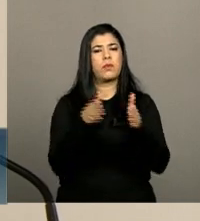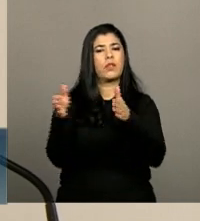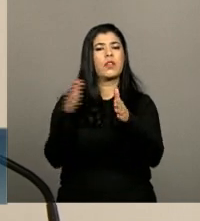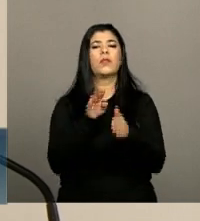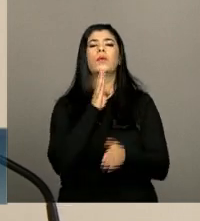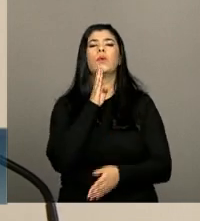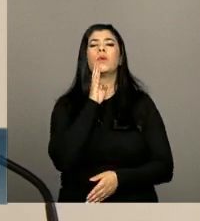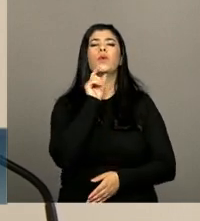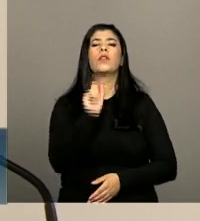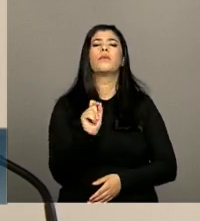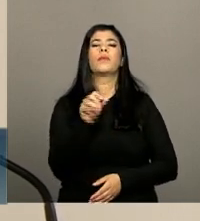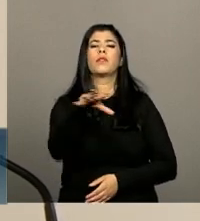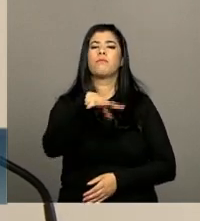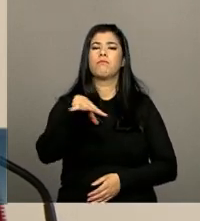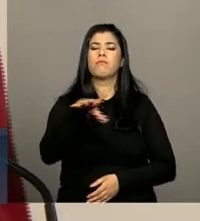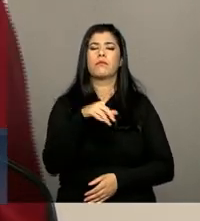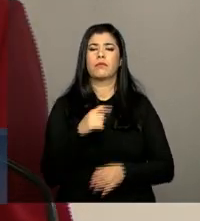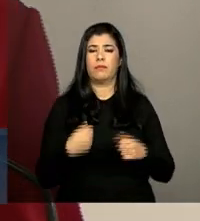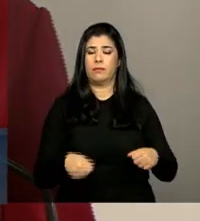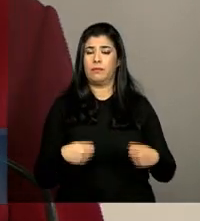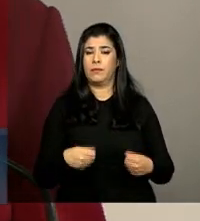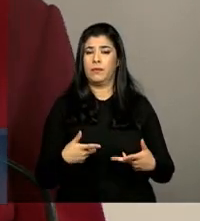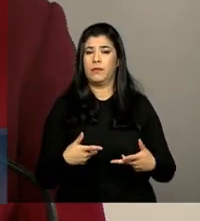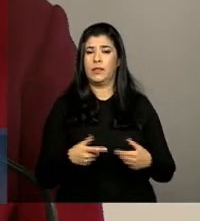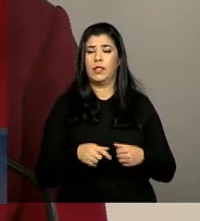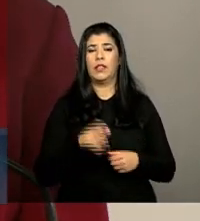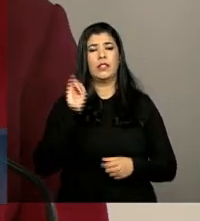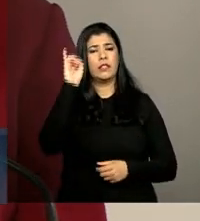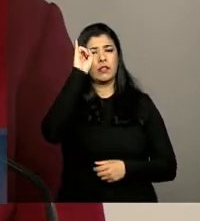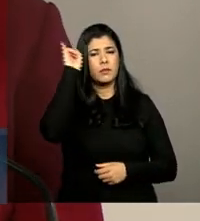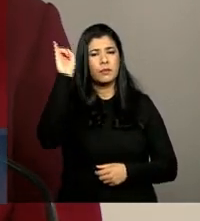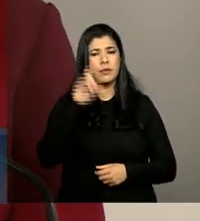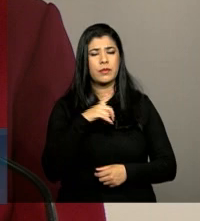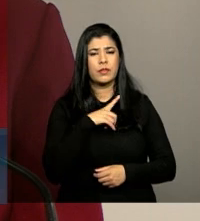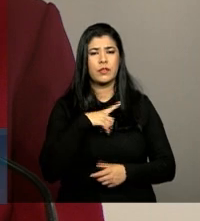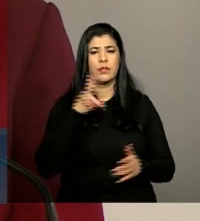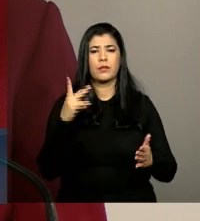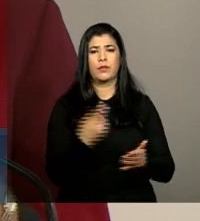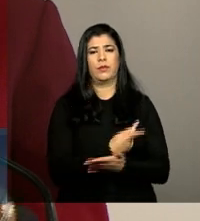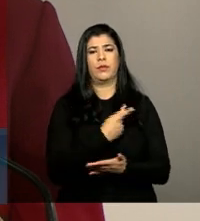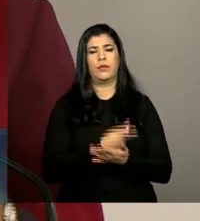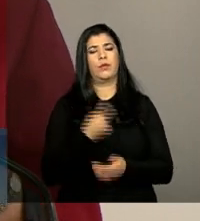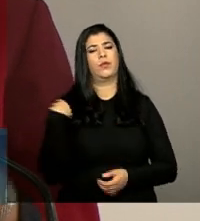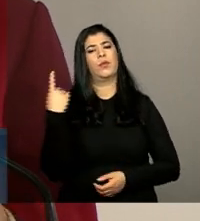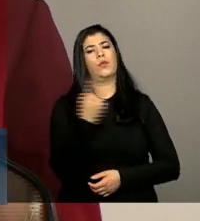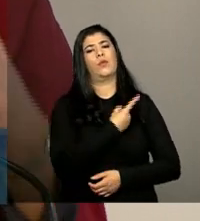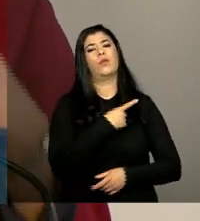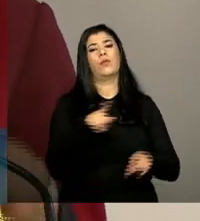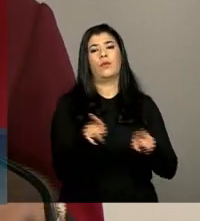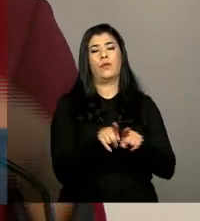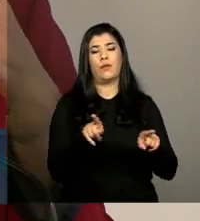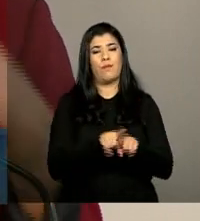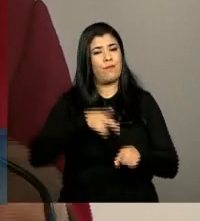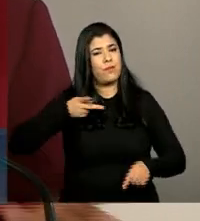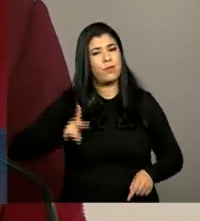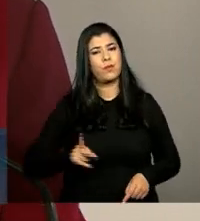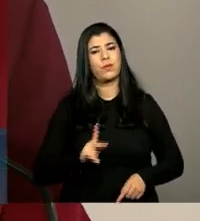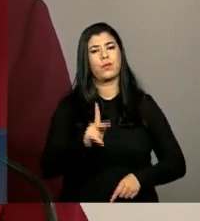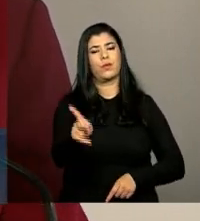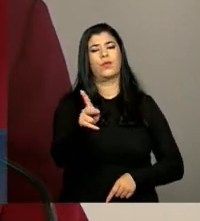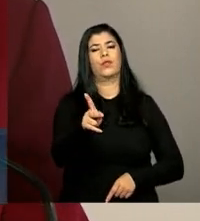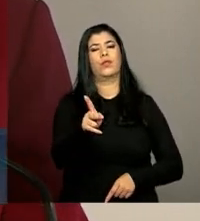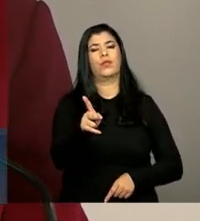e isso é imprescindível para que nós tenhamos também a continuidade da